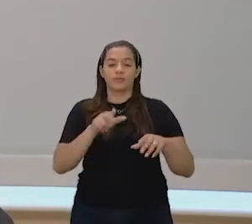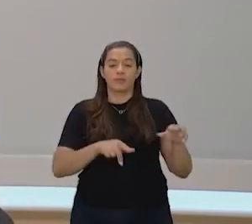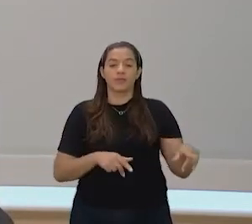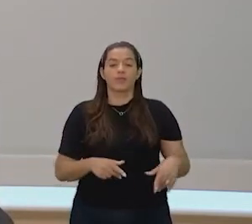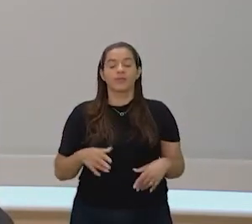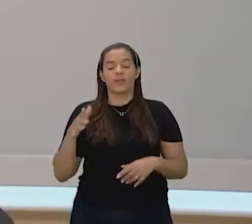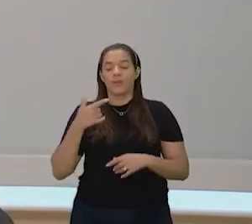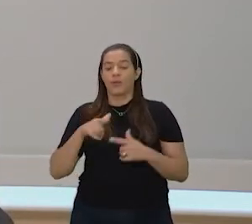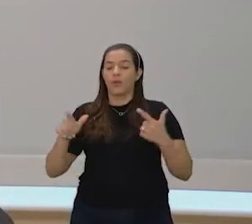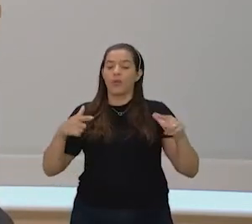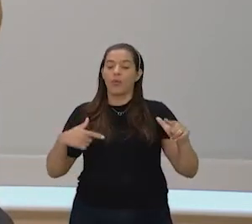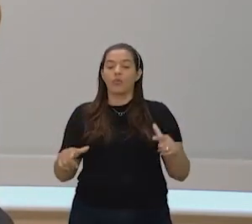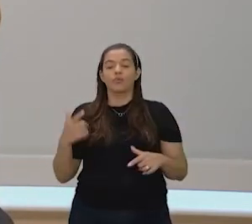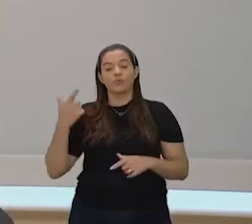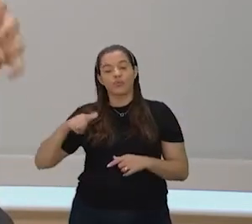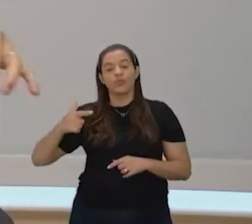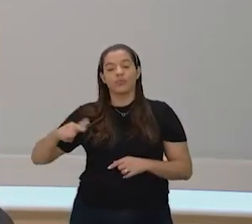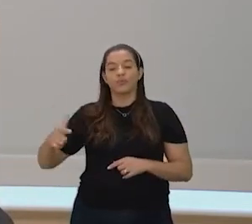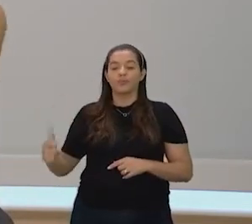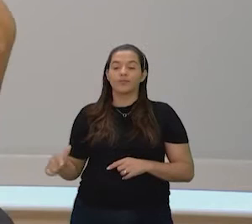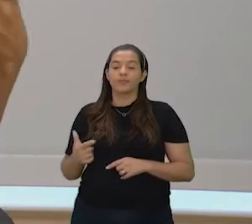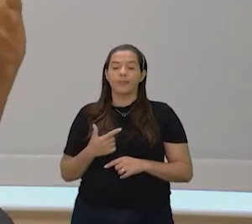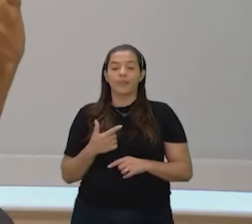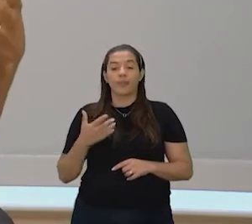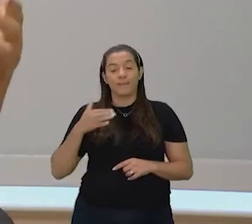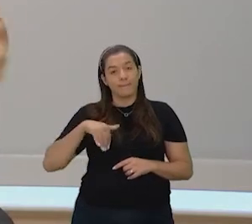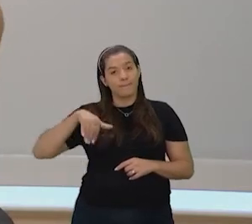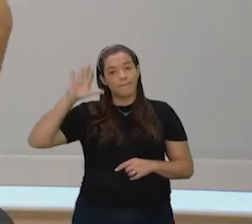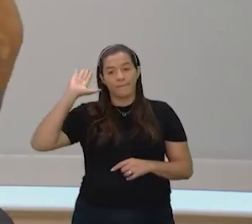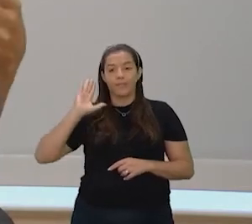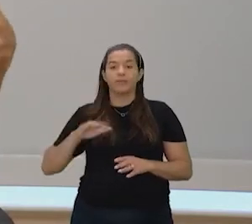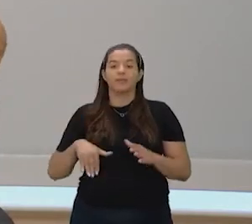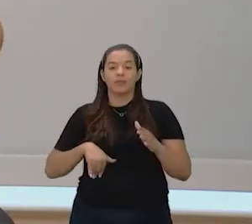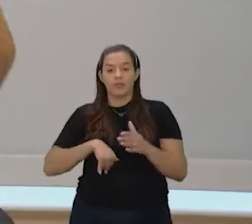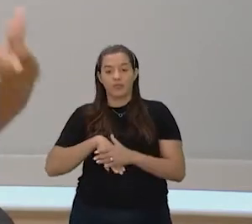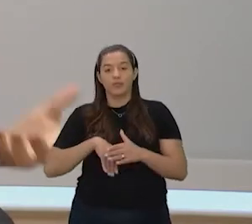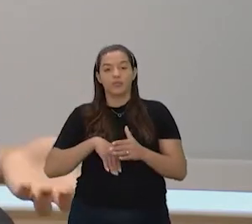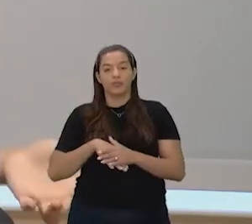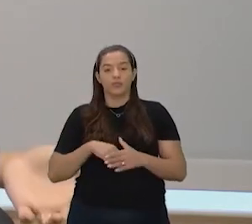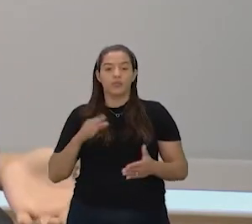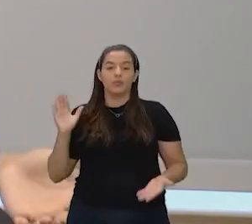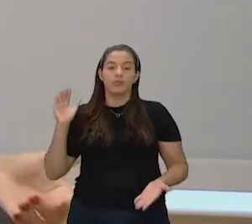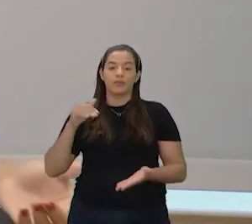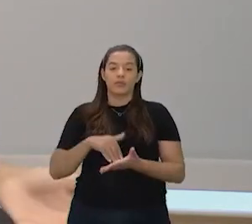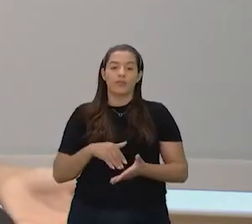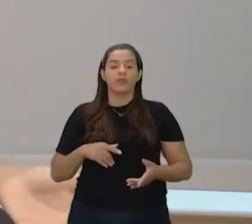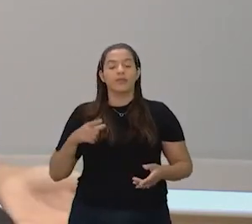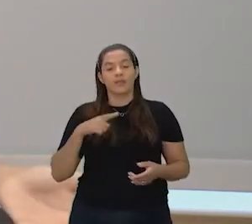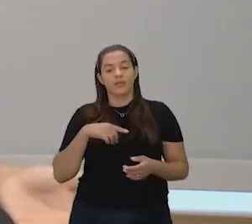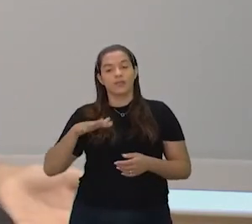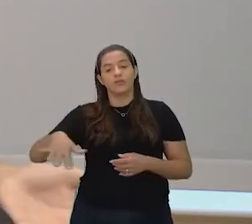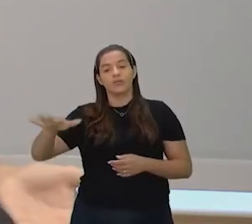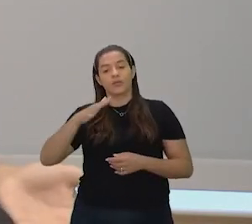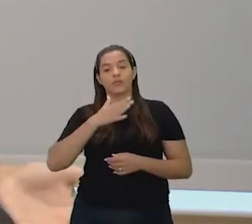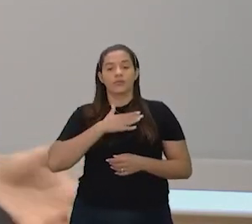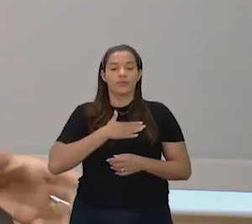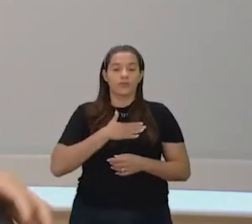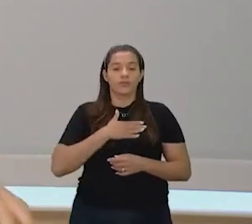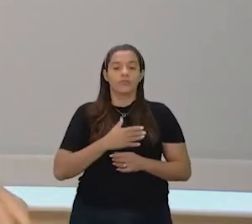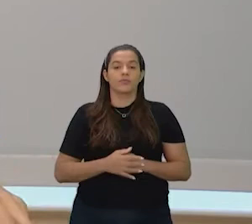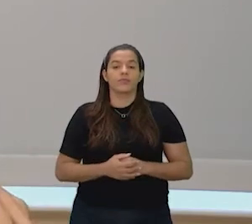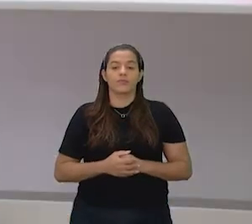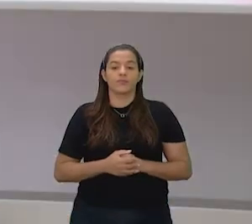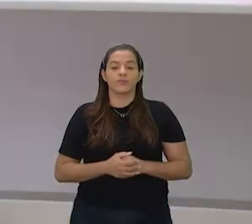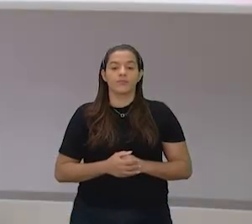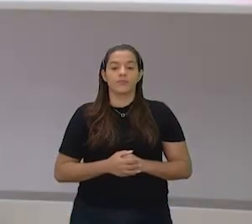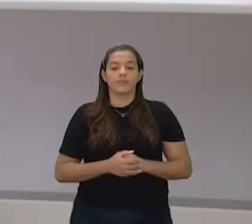já vê lá na escola muitos outros esportes, mas majoritariamente, ainda eu acho que até por causa da preferência dos estudantes mesmo. Você acha que é só por